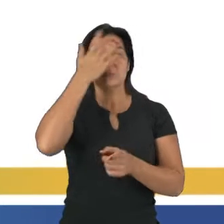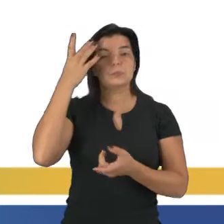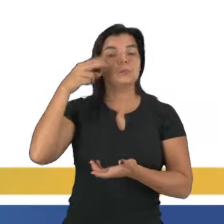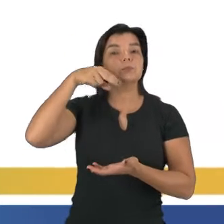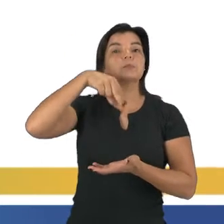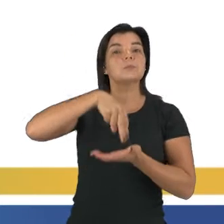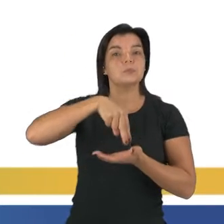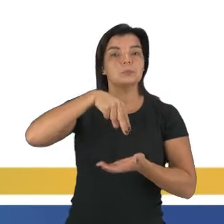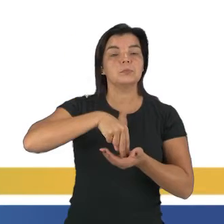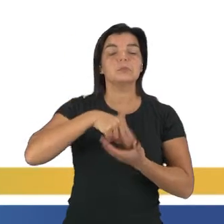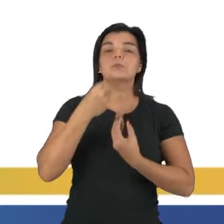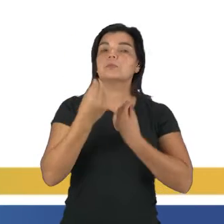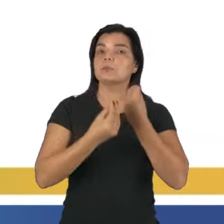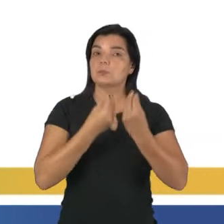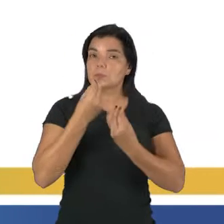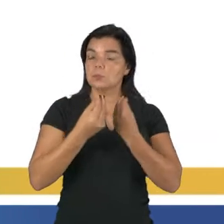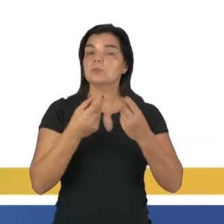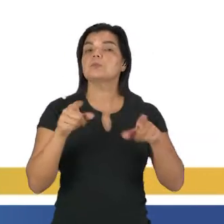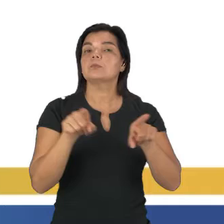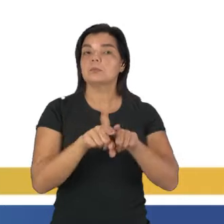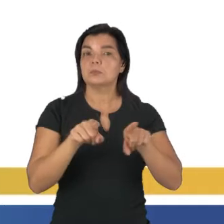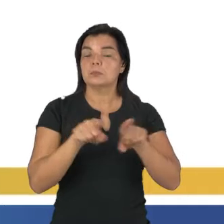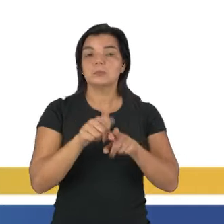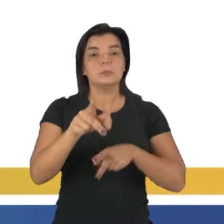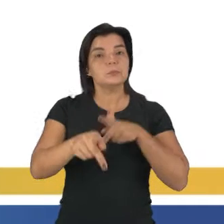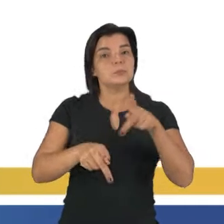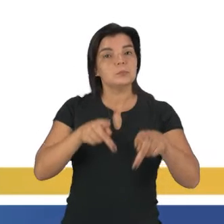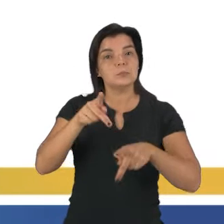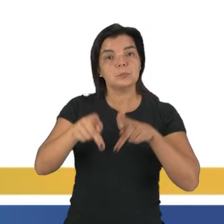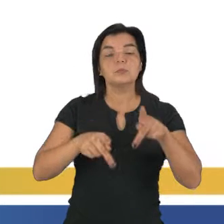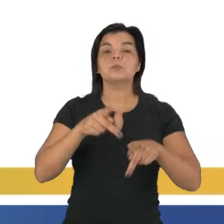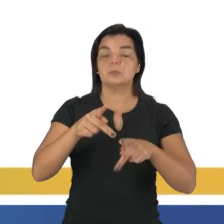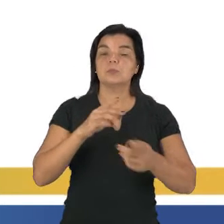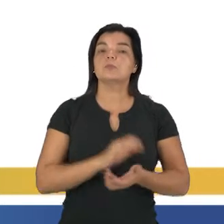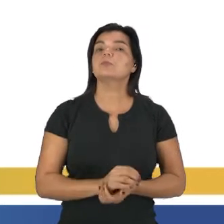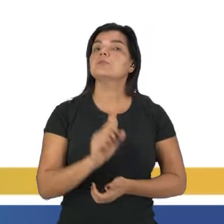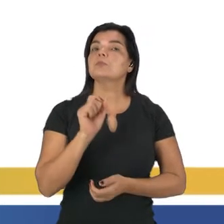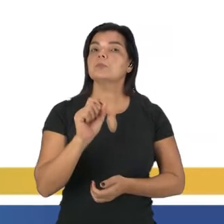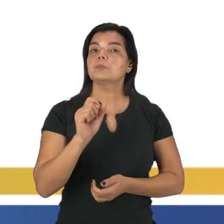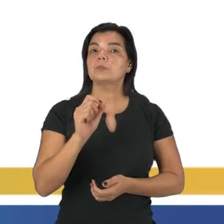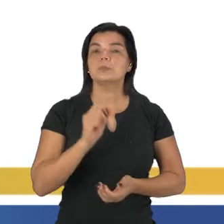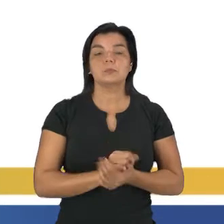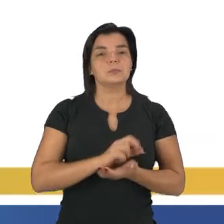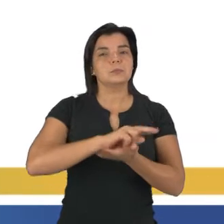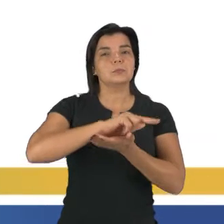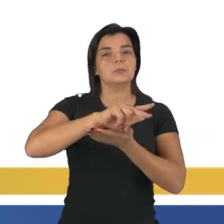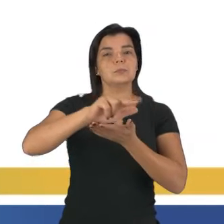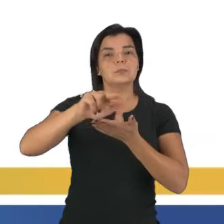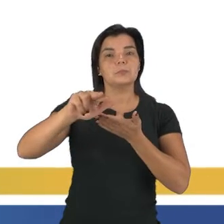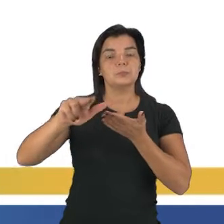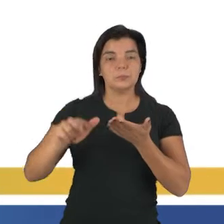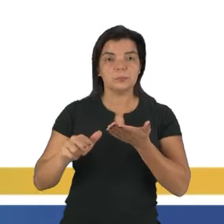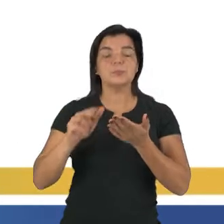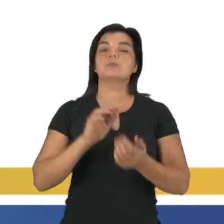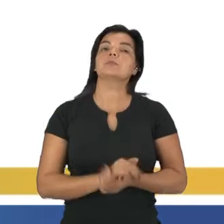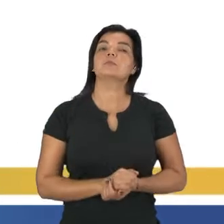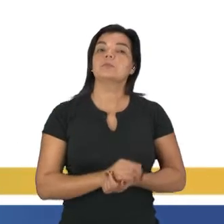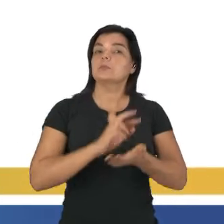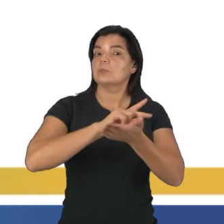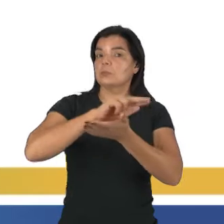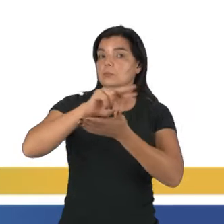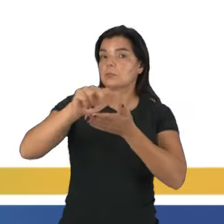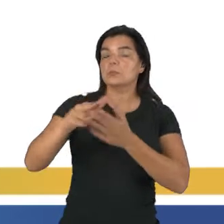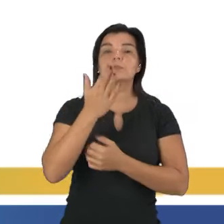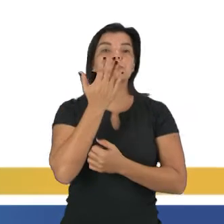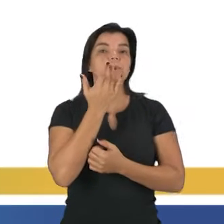personagens. Como bem sabemos, o povo brasileiro é marcado pela questão da diversidade. Uma diversidade